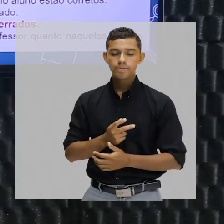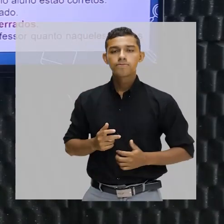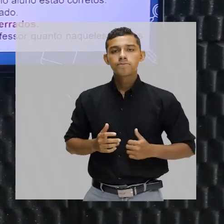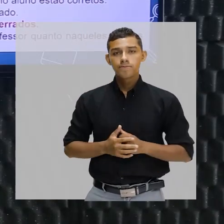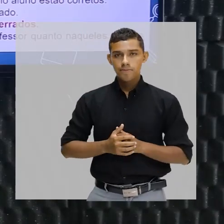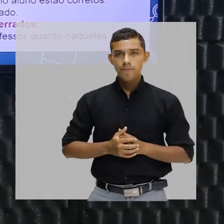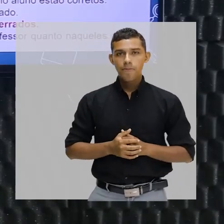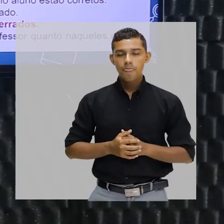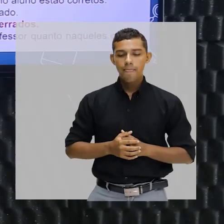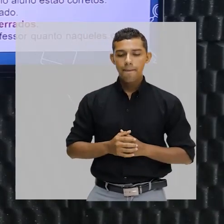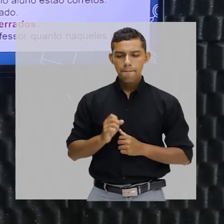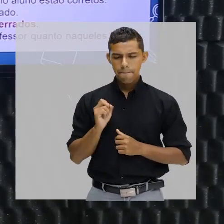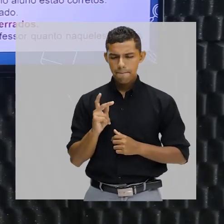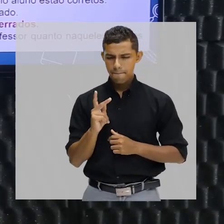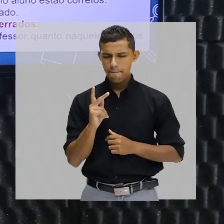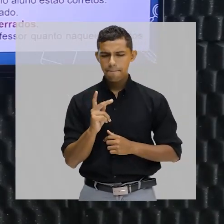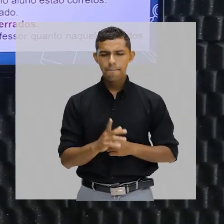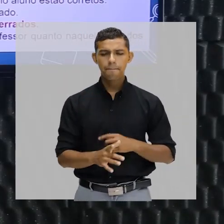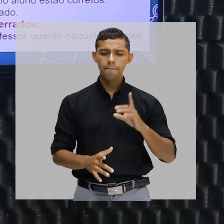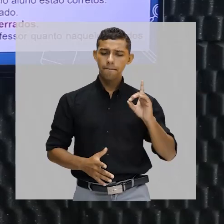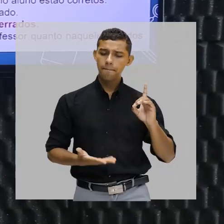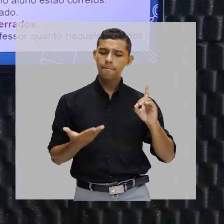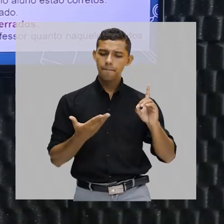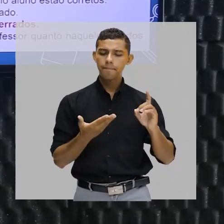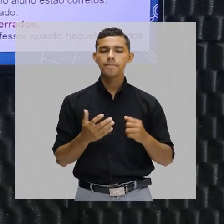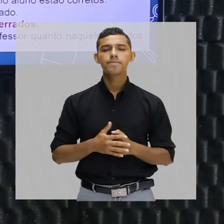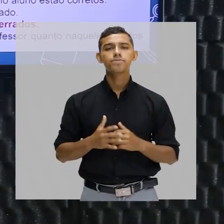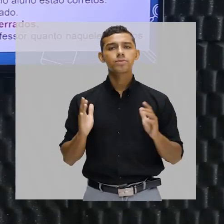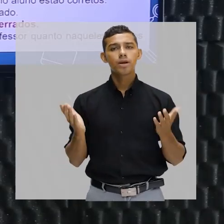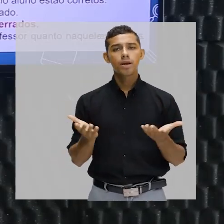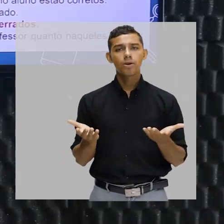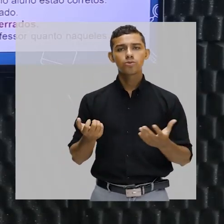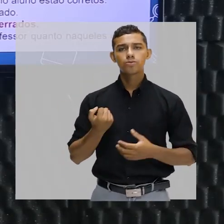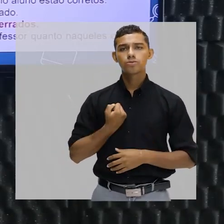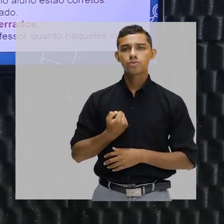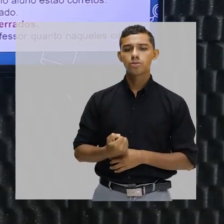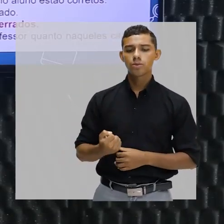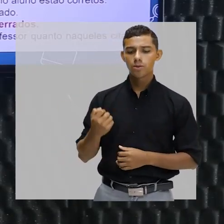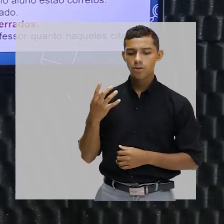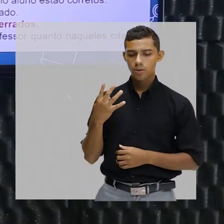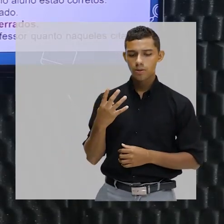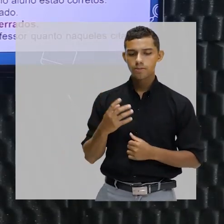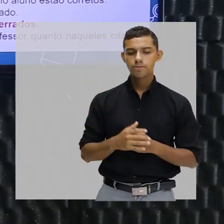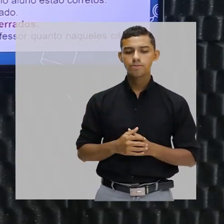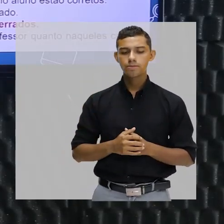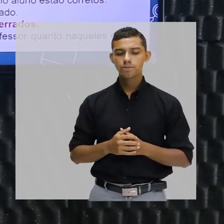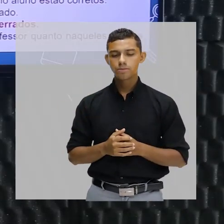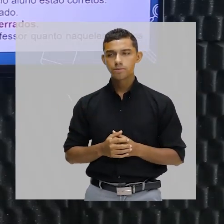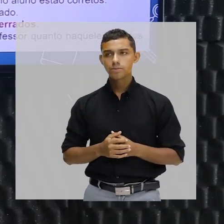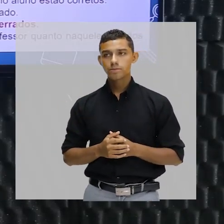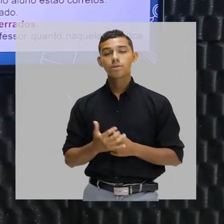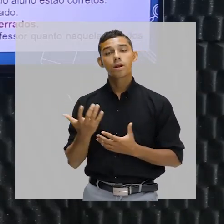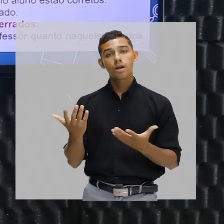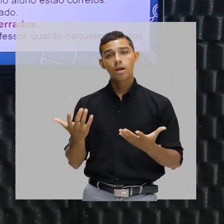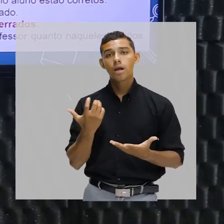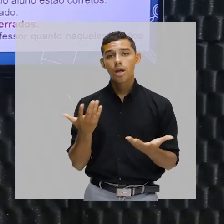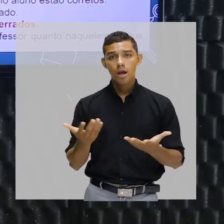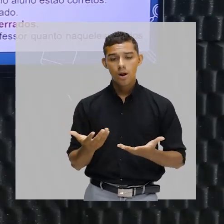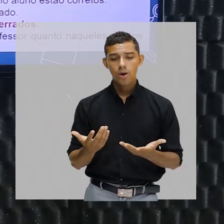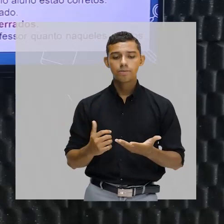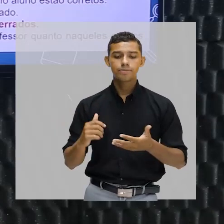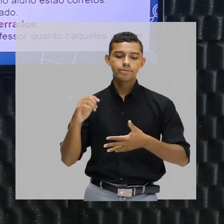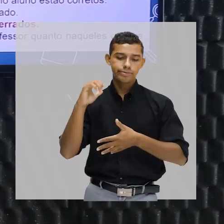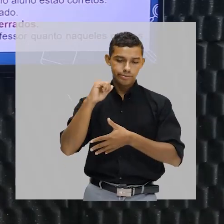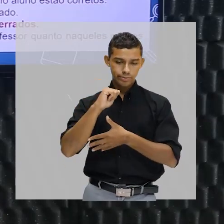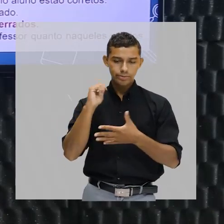errado, certo? Então vamos para a próxima, né? Então a letra A, né, fica bem evidente,